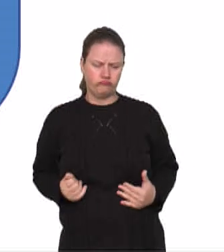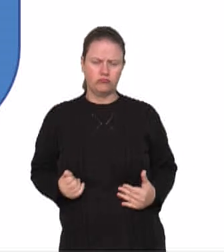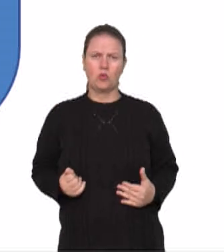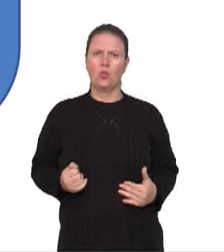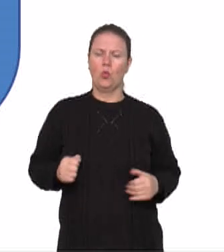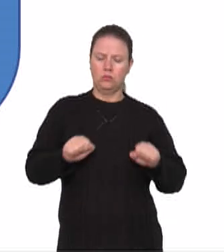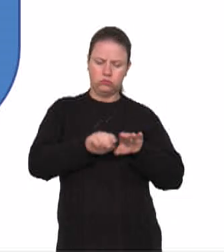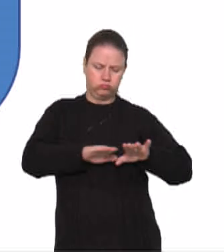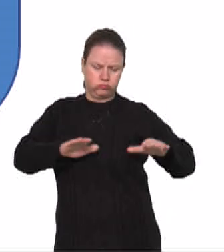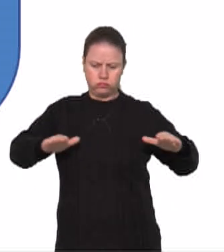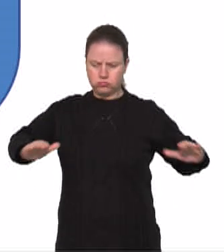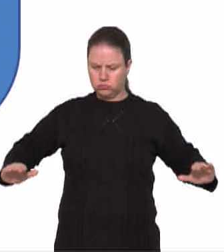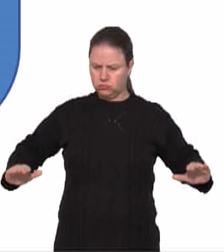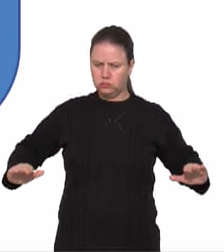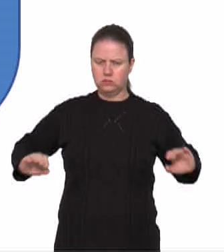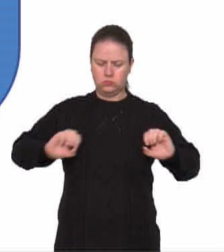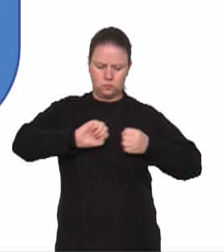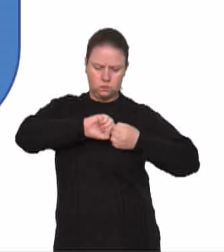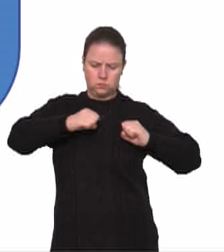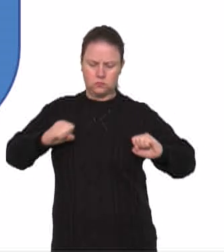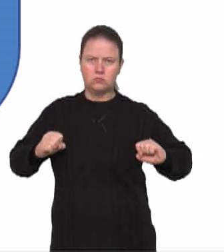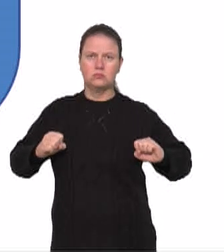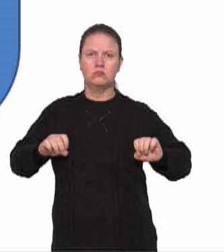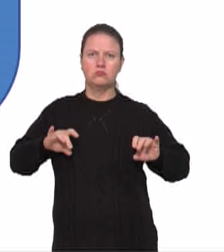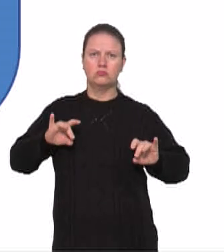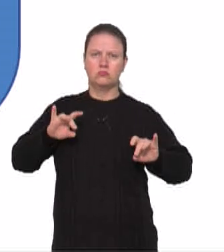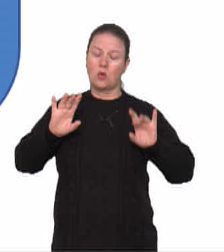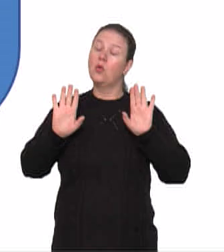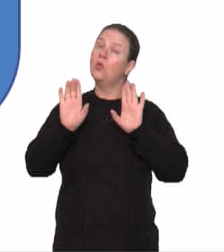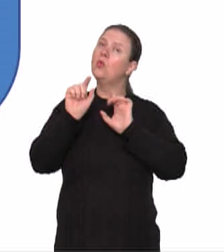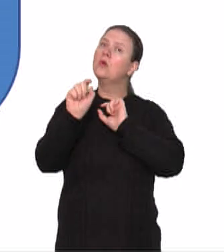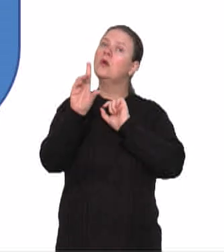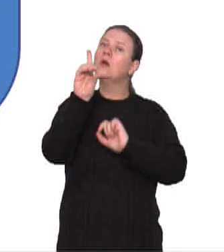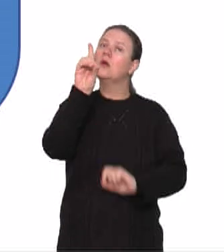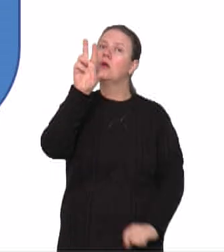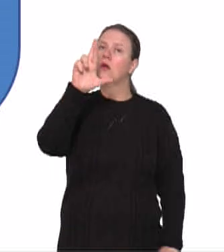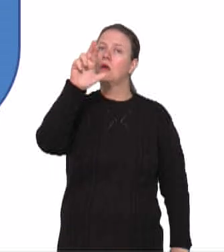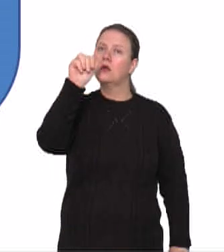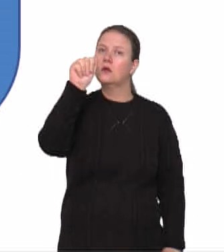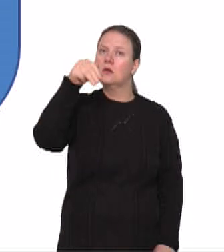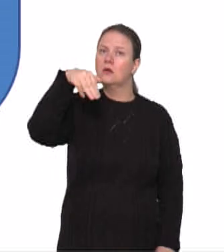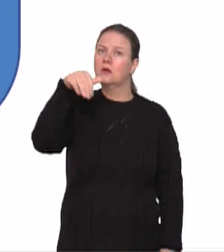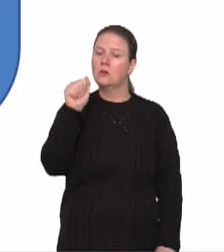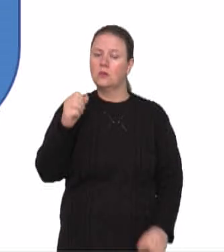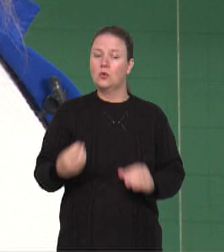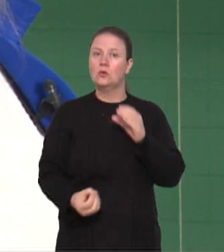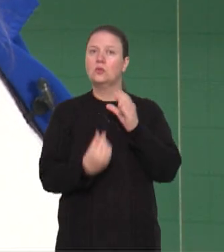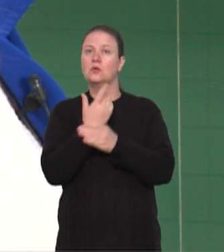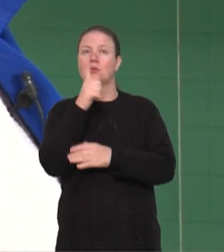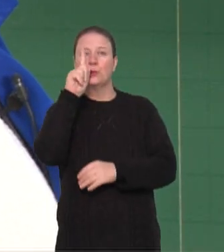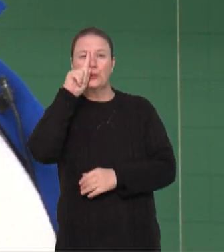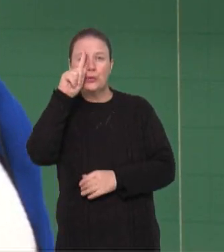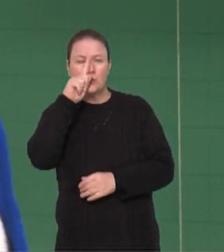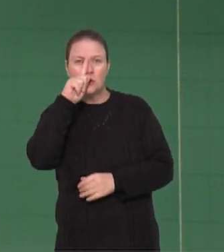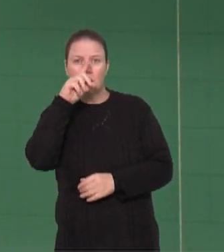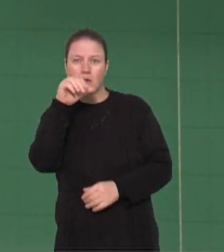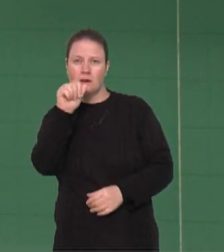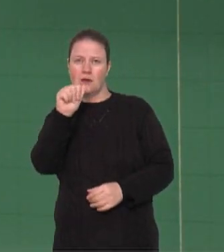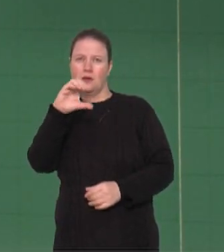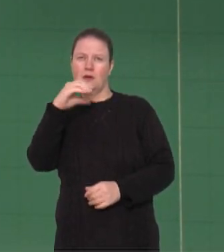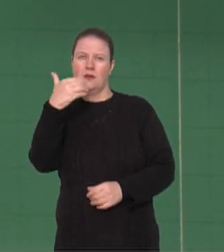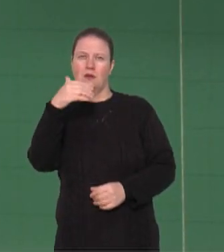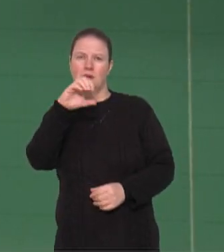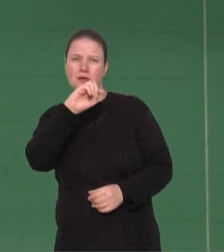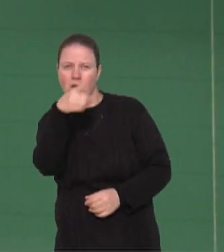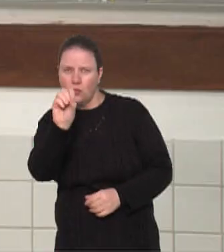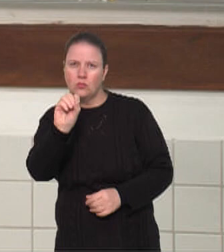em um palco. A palavra drama, ela vem do grego e ela significa ação. Né? Então, vocês